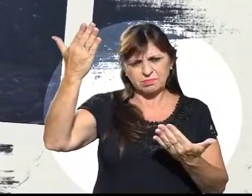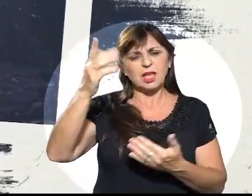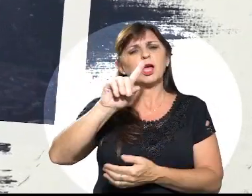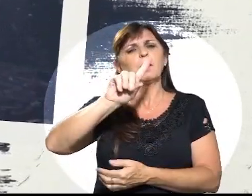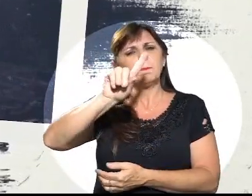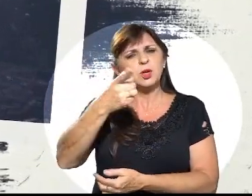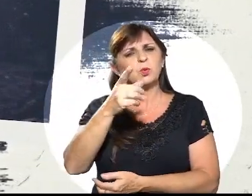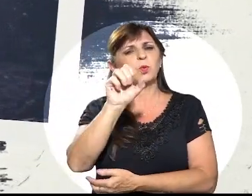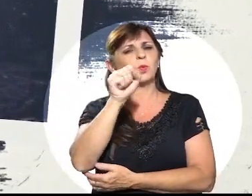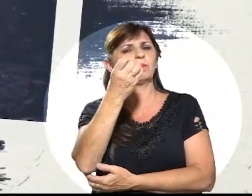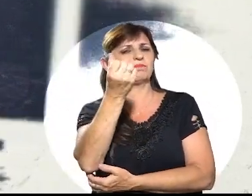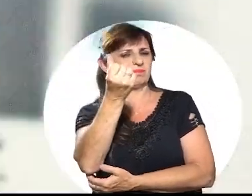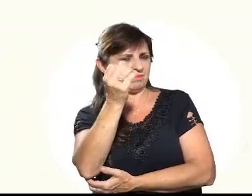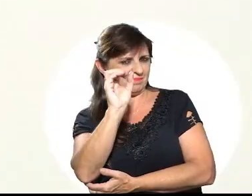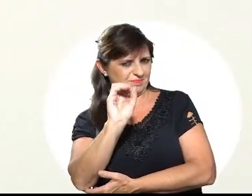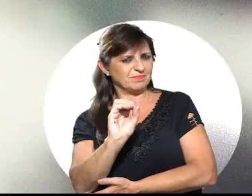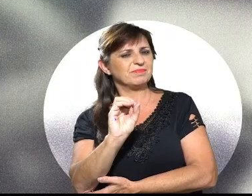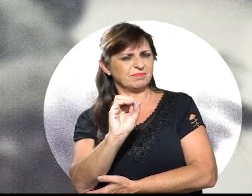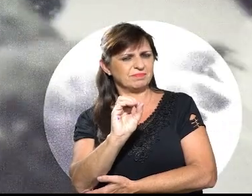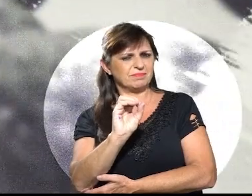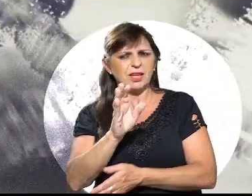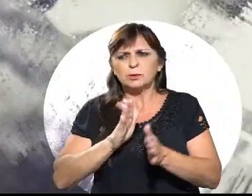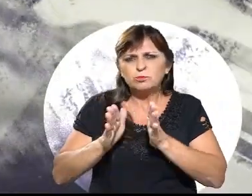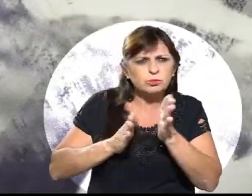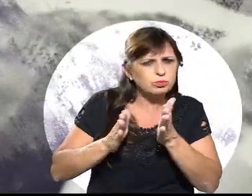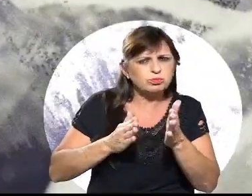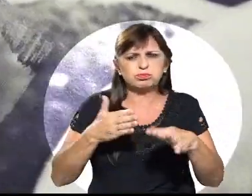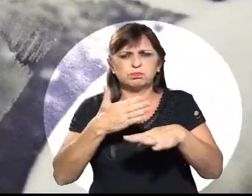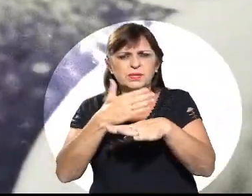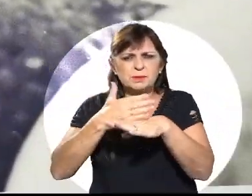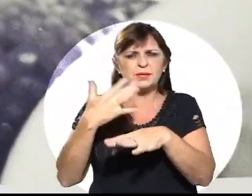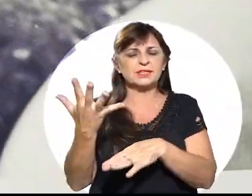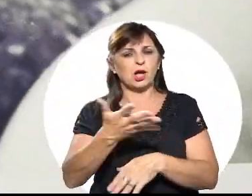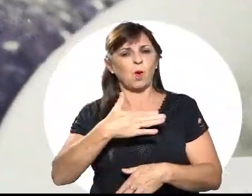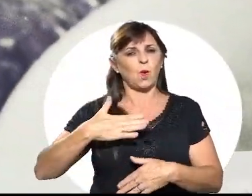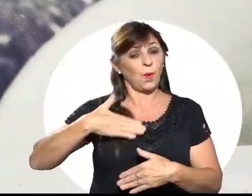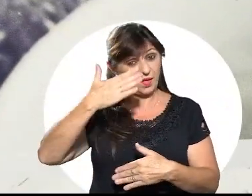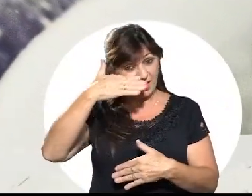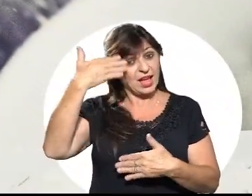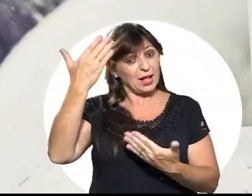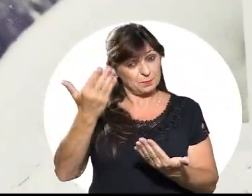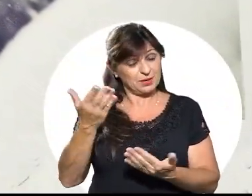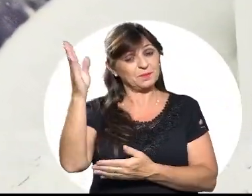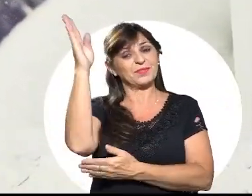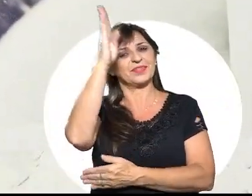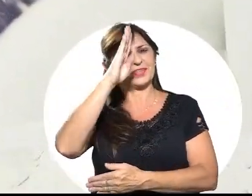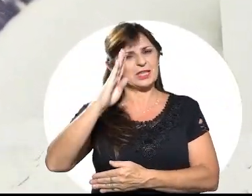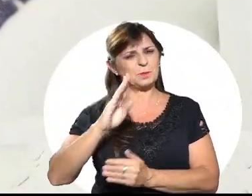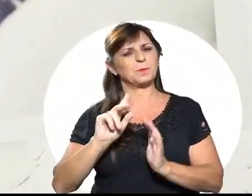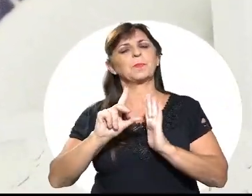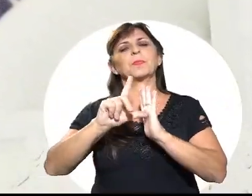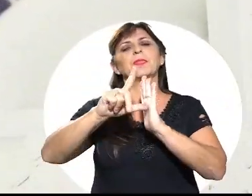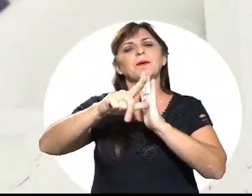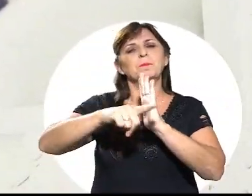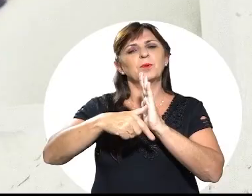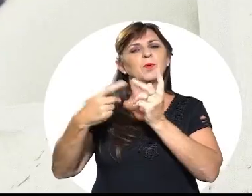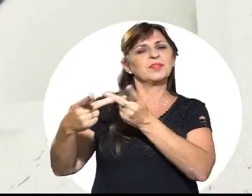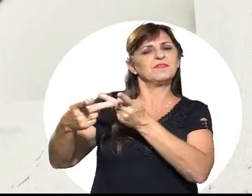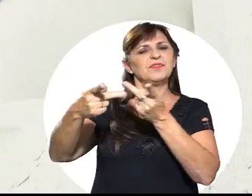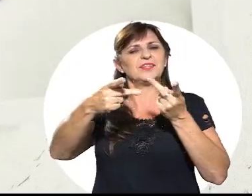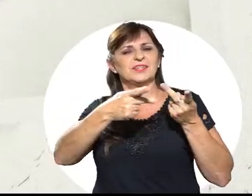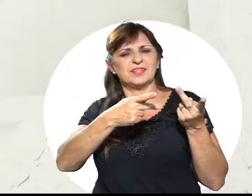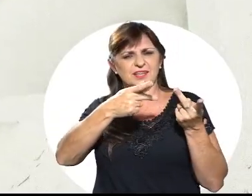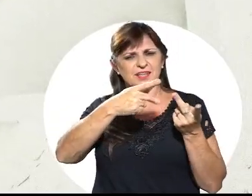1860. O fluxo de árabes para o Brasil se intensificou após as visitas do imperador Dom Pedro